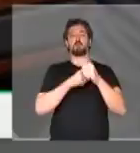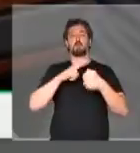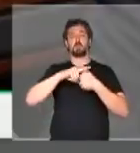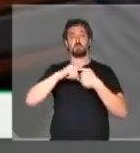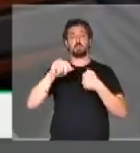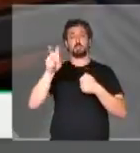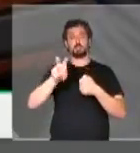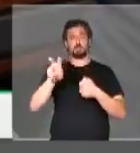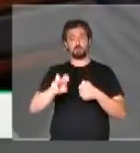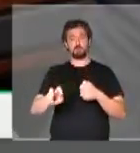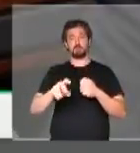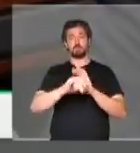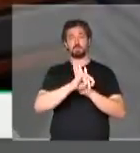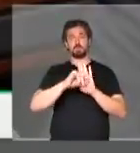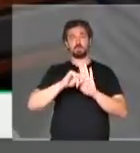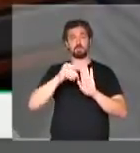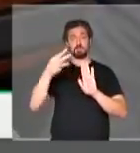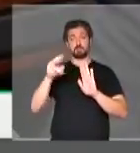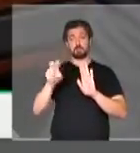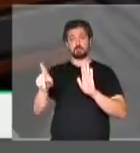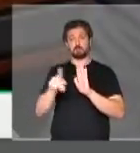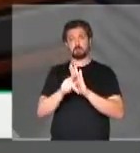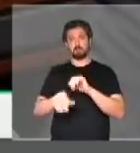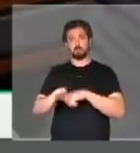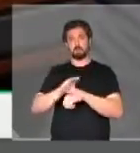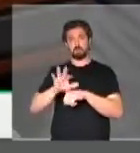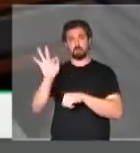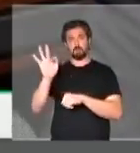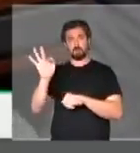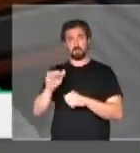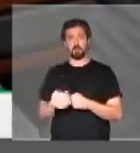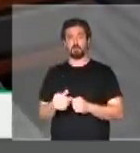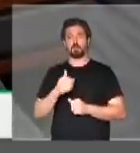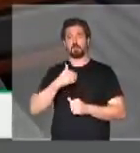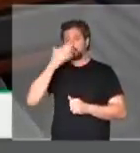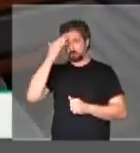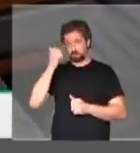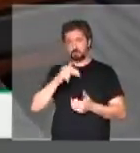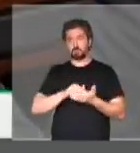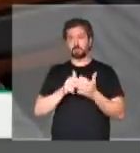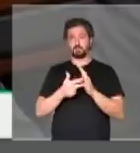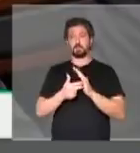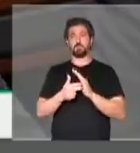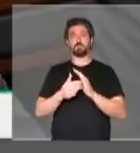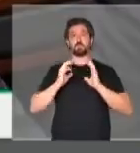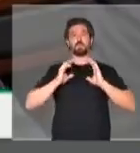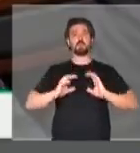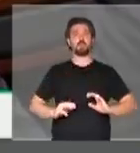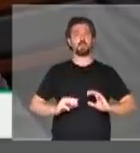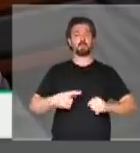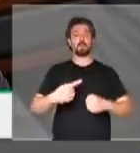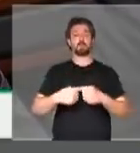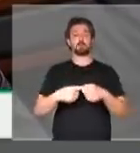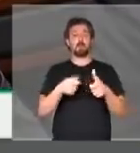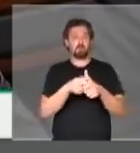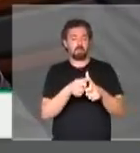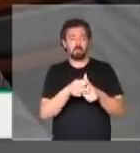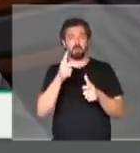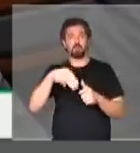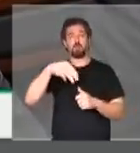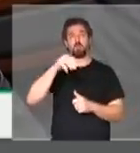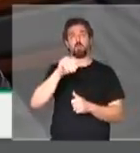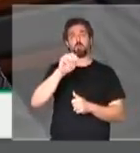previsto no artigo 5º, inciso 35 da Constituição Federal. Eu sei o que é um cidadão de uma cidade pequena